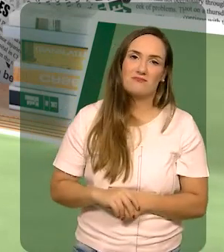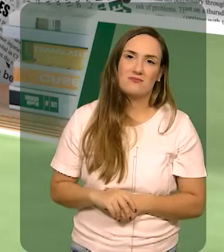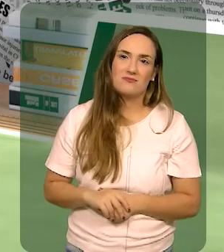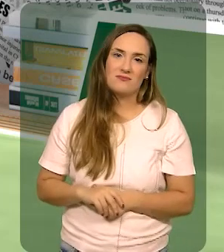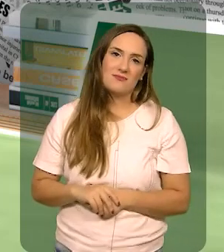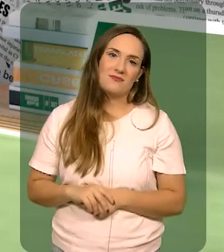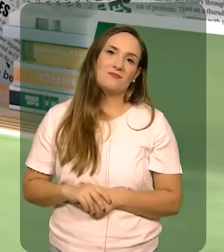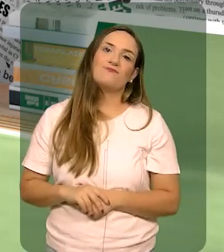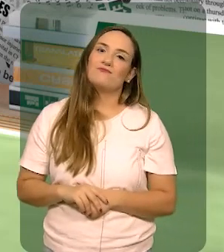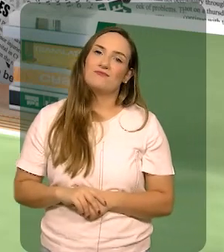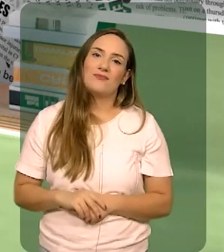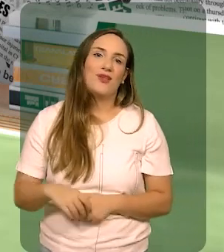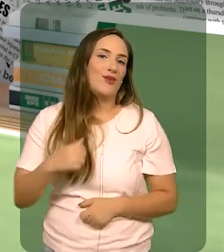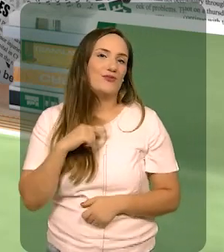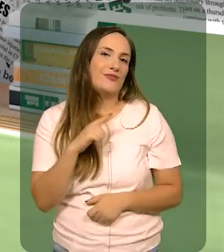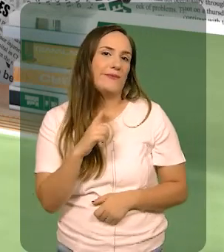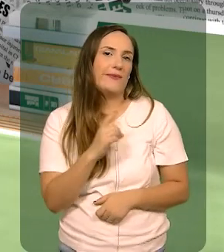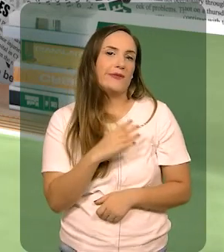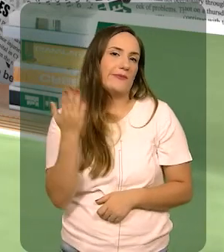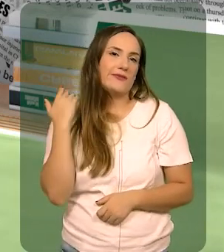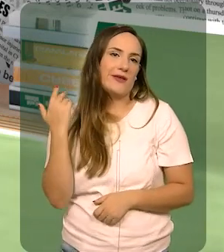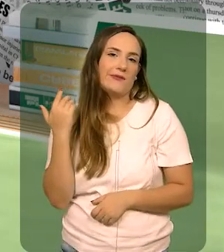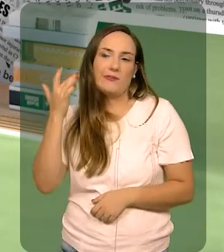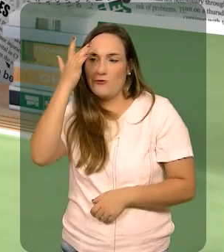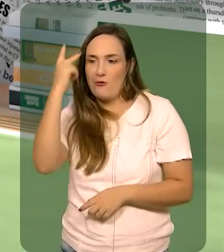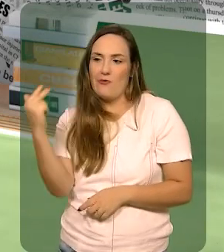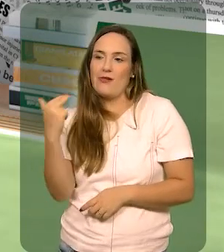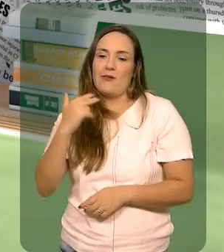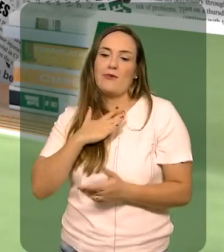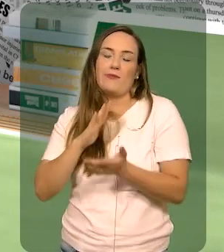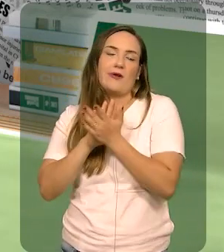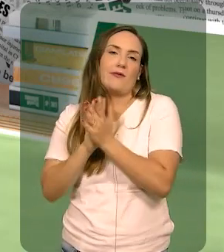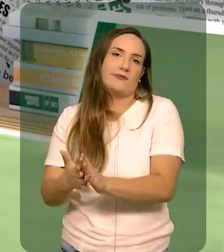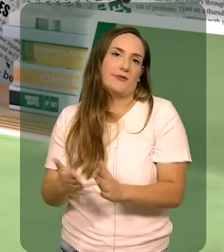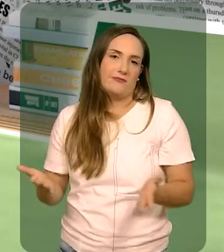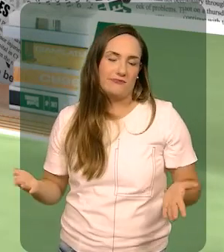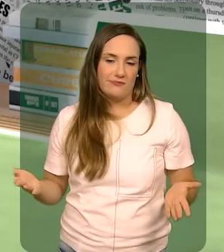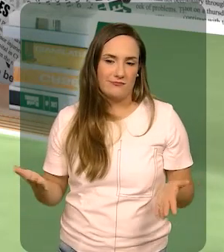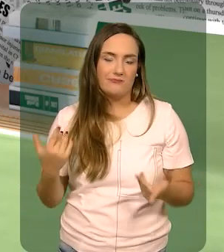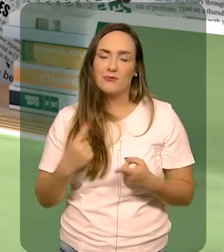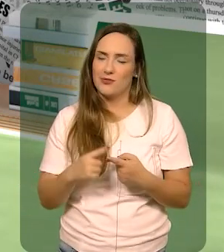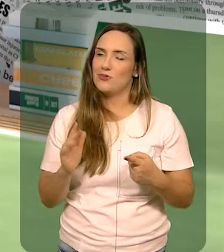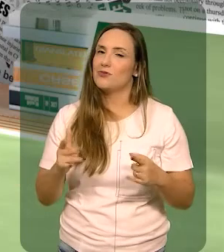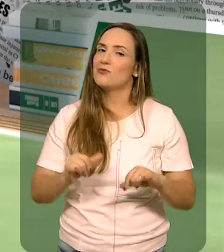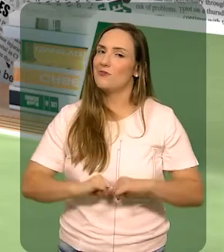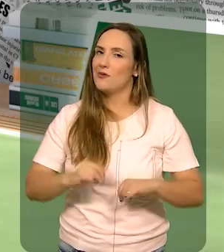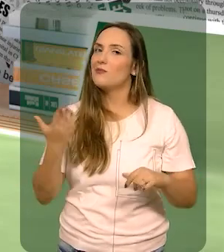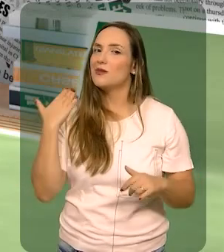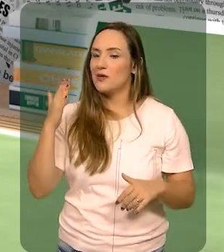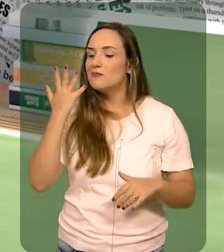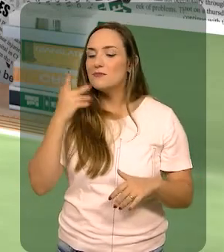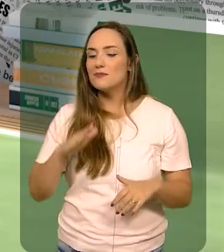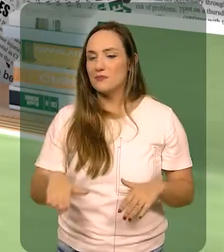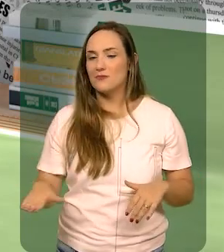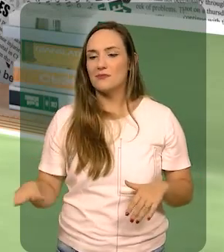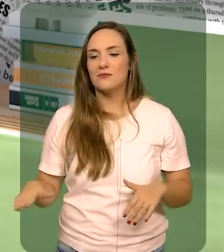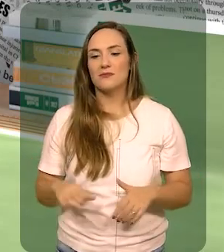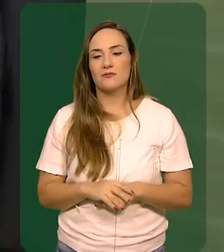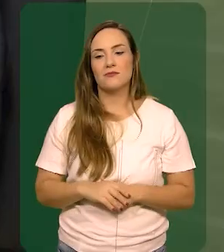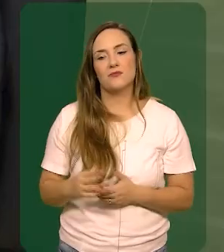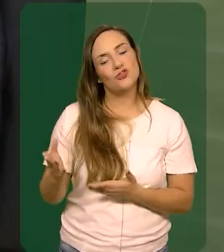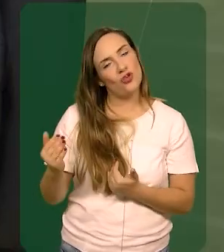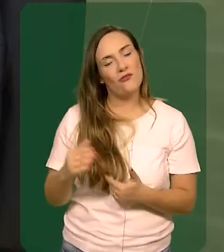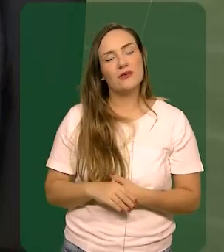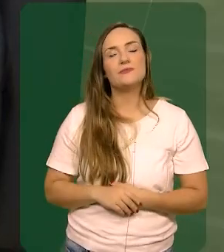eu não tive questão, porque com medo daquele preconceito, daquele julgamento, né? Que a gente sofria, né?